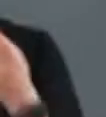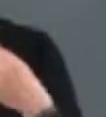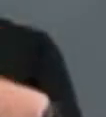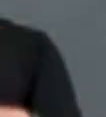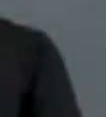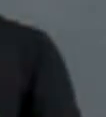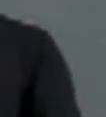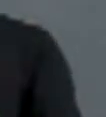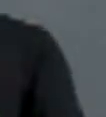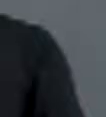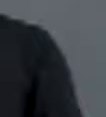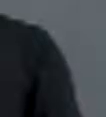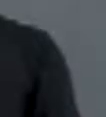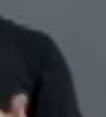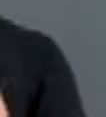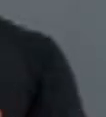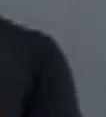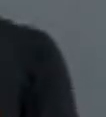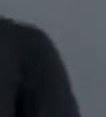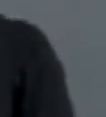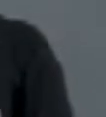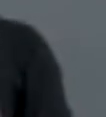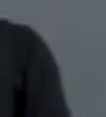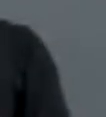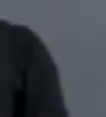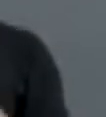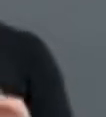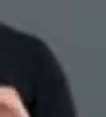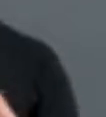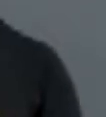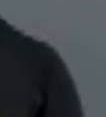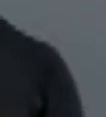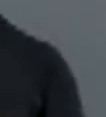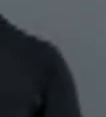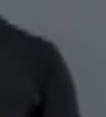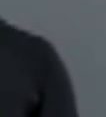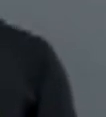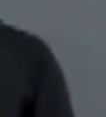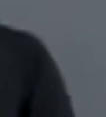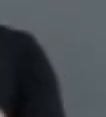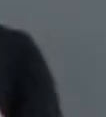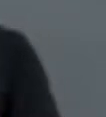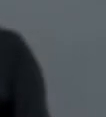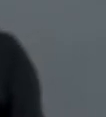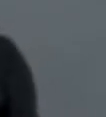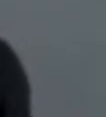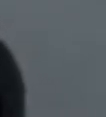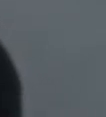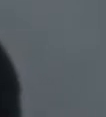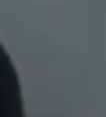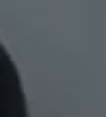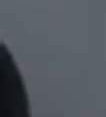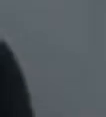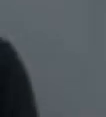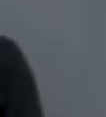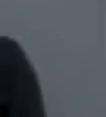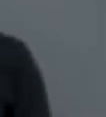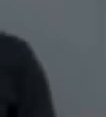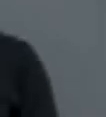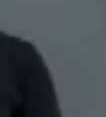da Câmara, ou a Câmara dos Deputados, ou o Senado Federal, o presidente do Senado Federal, ou o